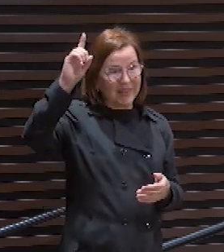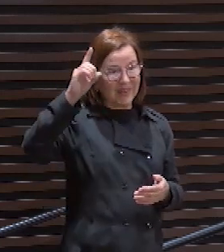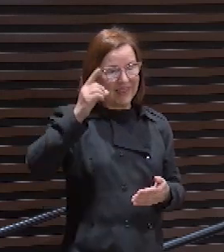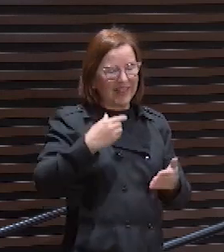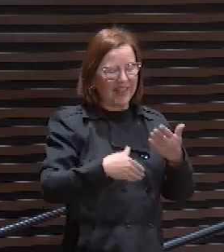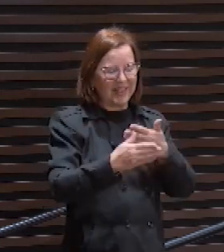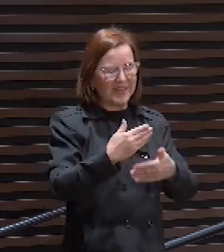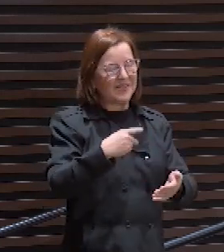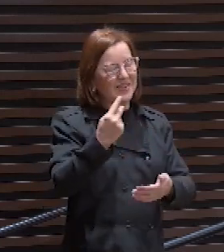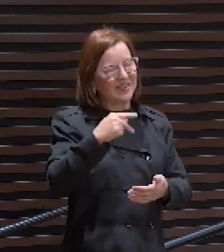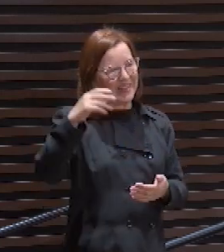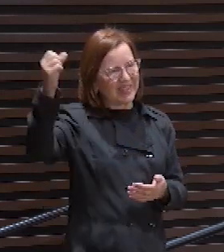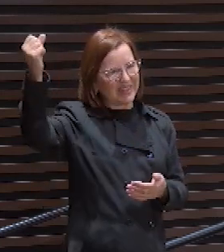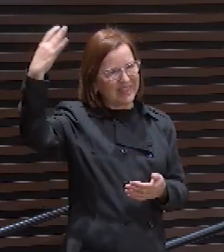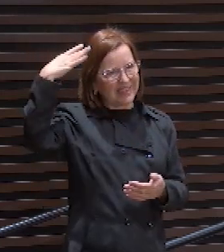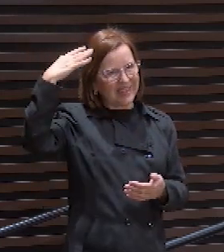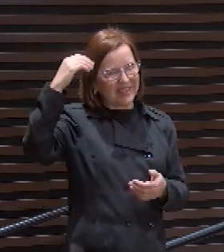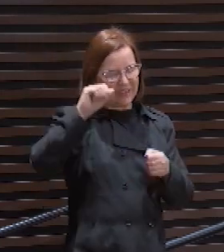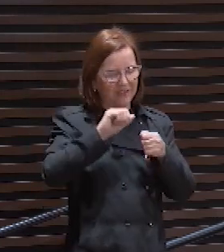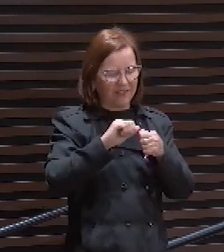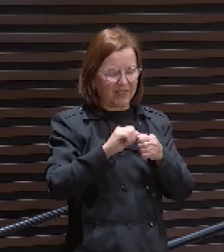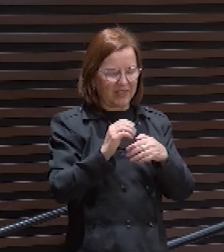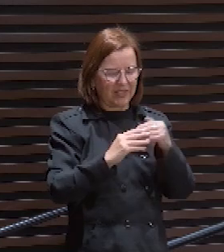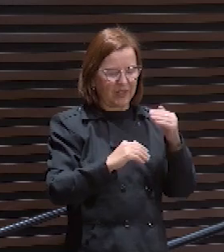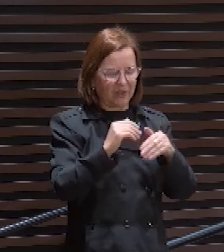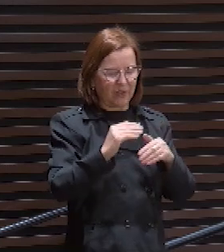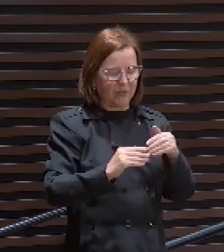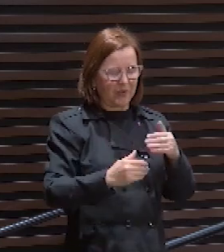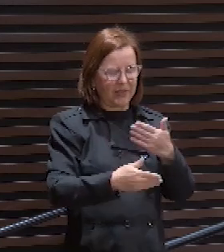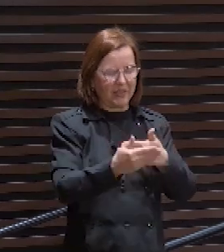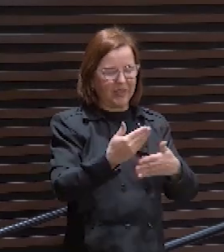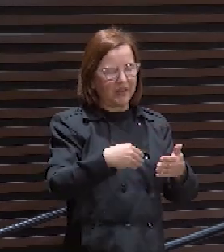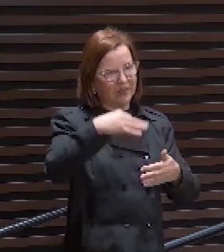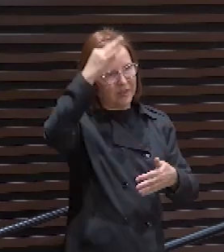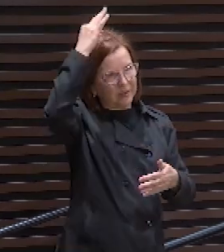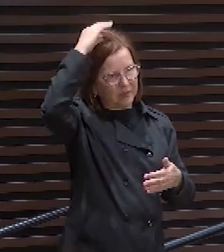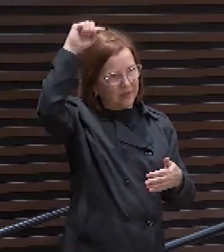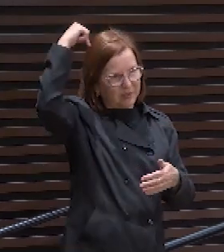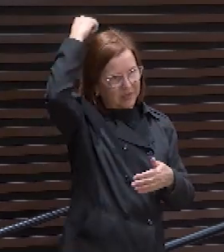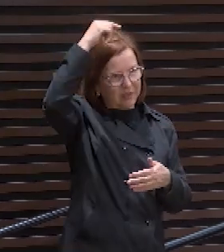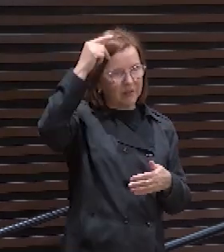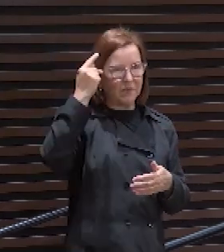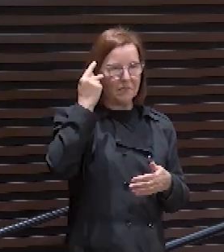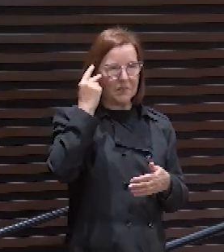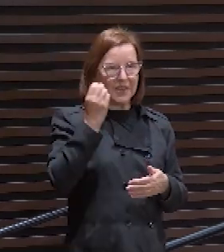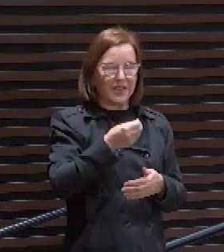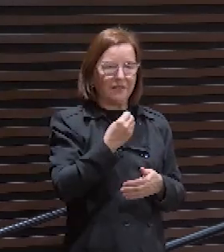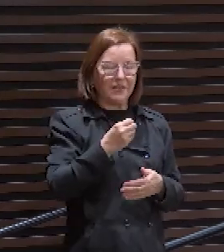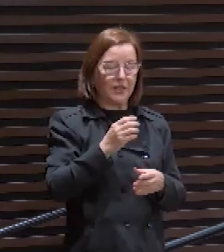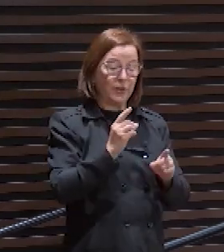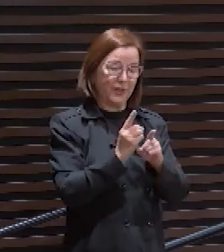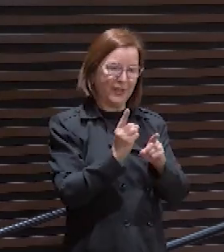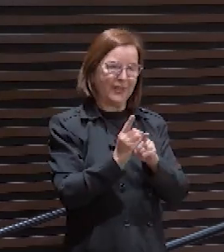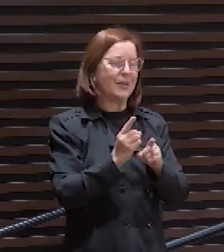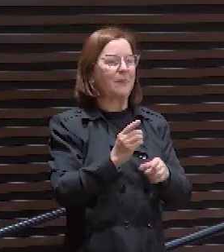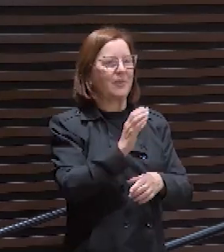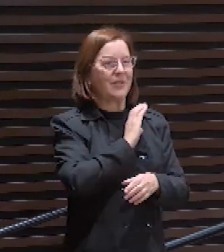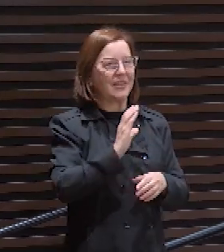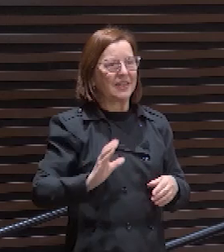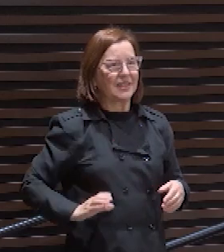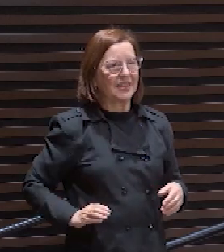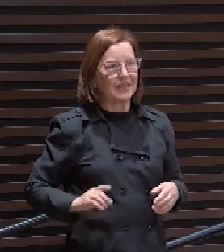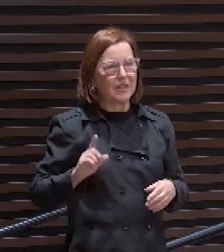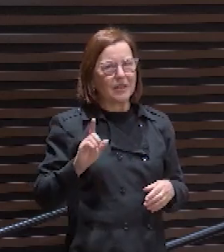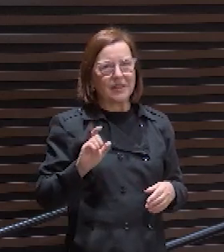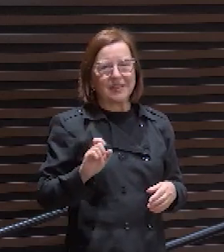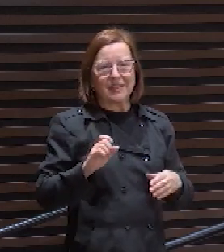sua graça, atua por meio do Espírito Santo para que a vida do discípulo de Cristo seja mais e mais